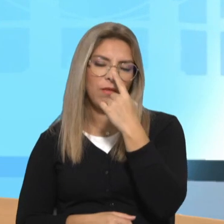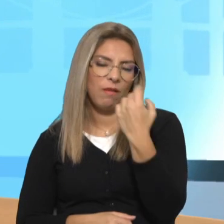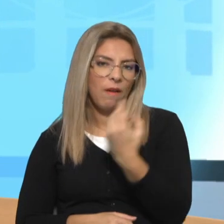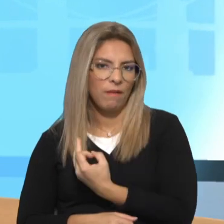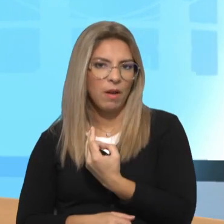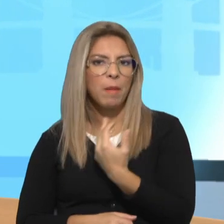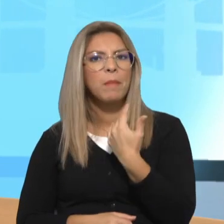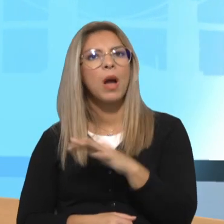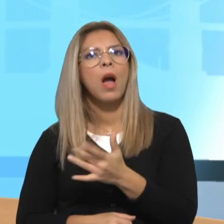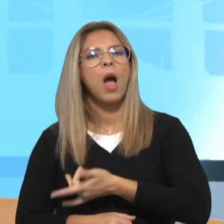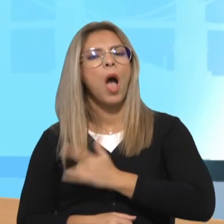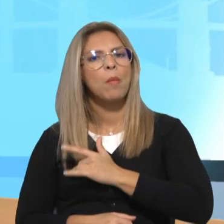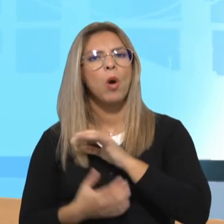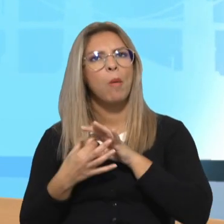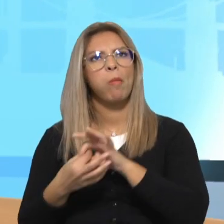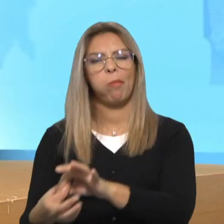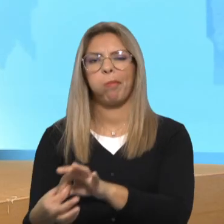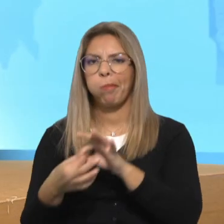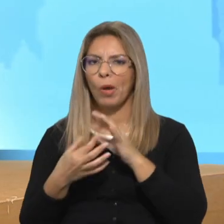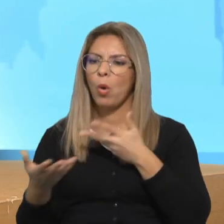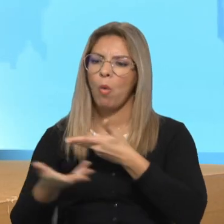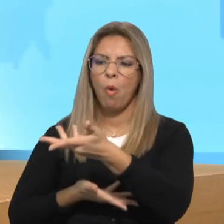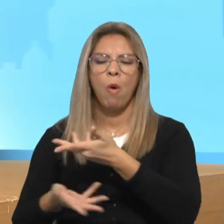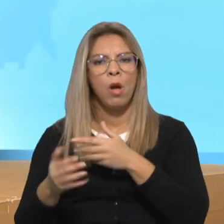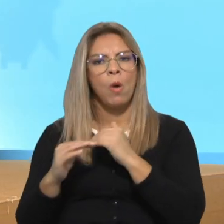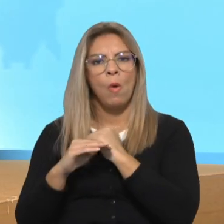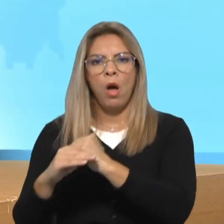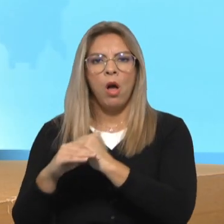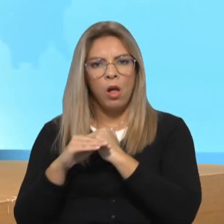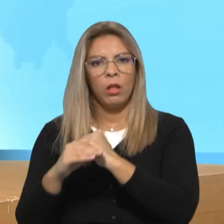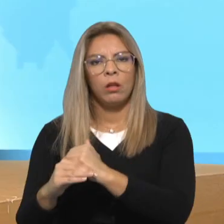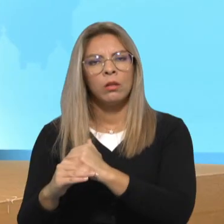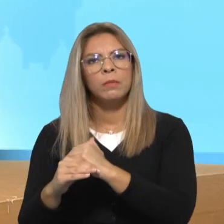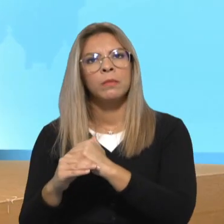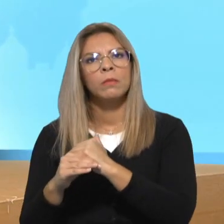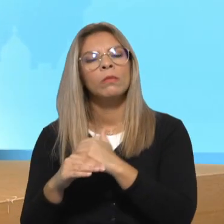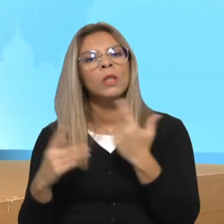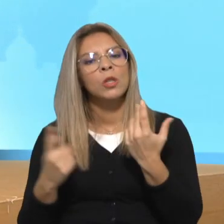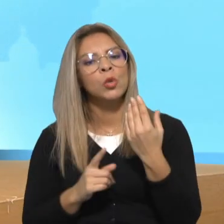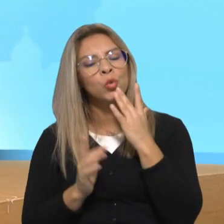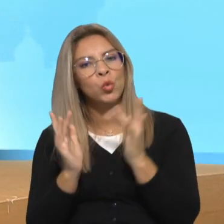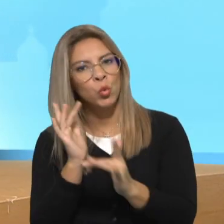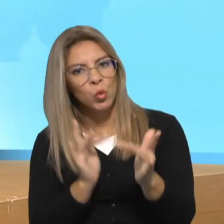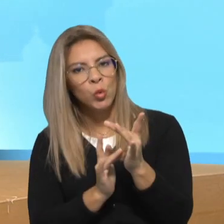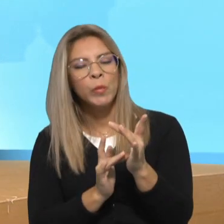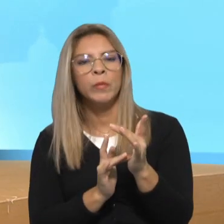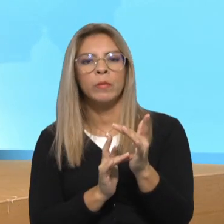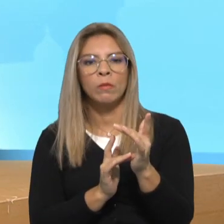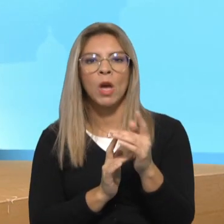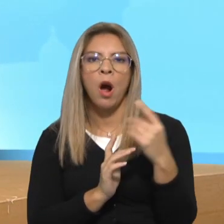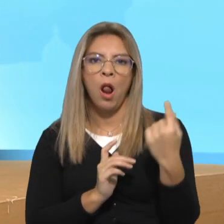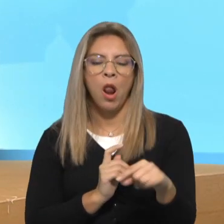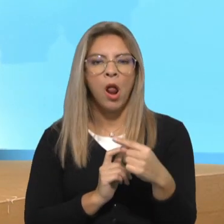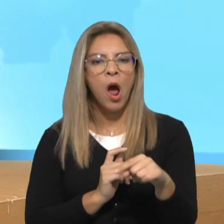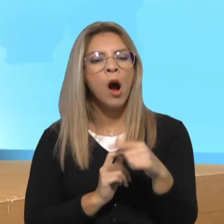amor recíproco. E quando existe este amor recíproco, gera-se esta presença de Jesus no meio e este Jesus presente entre